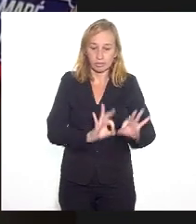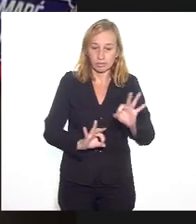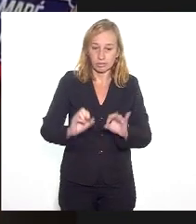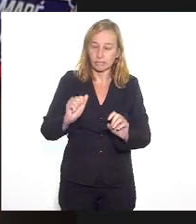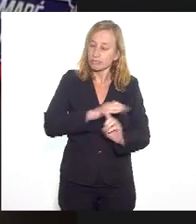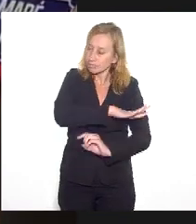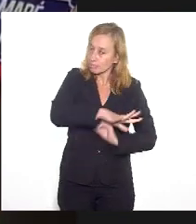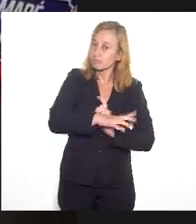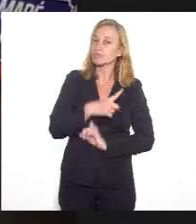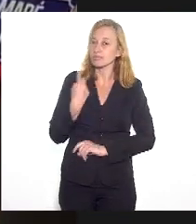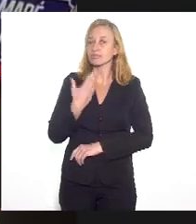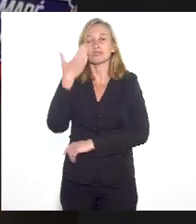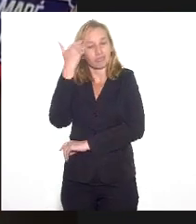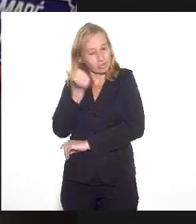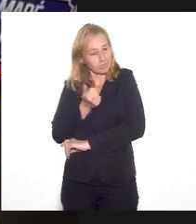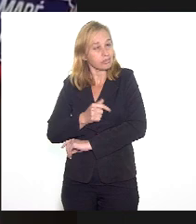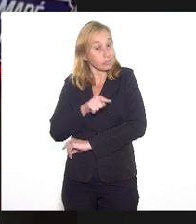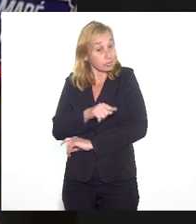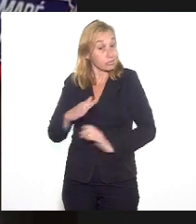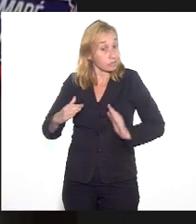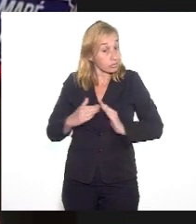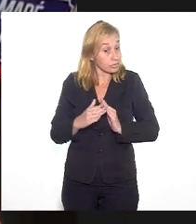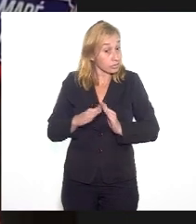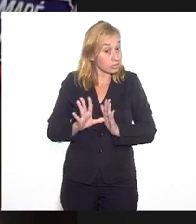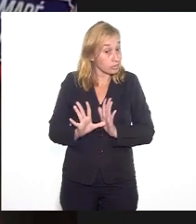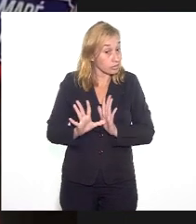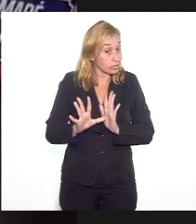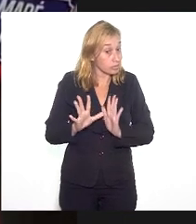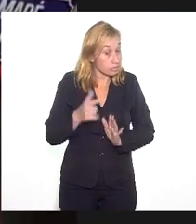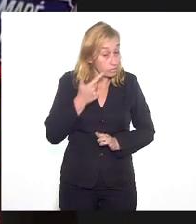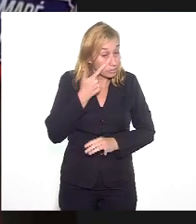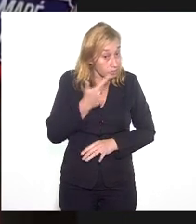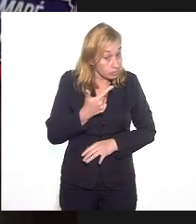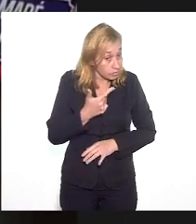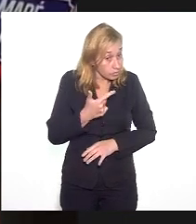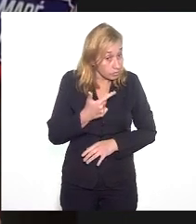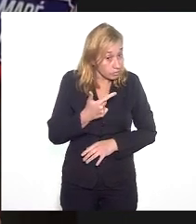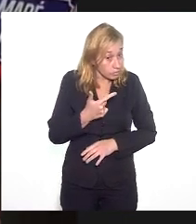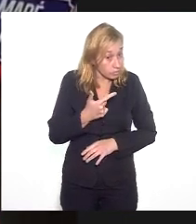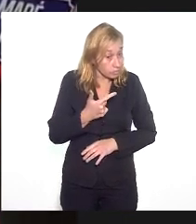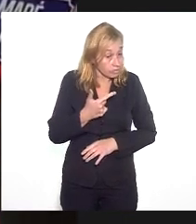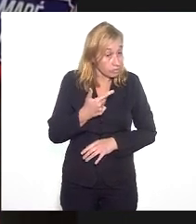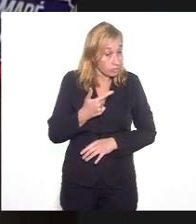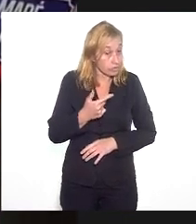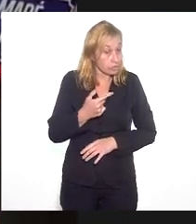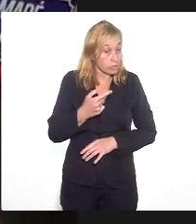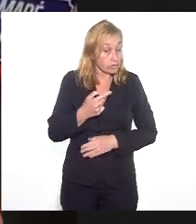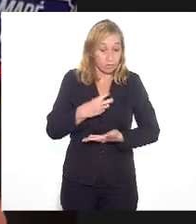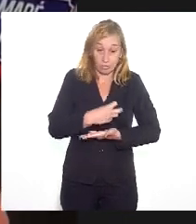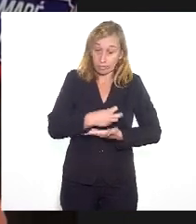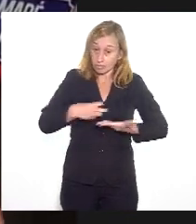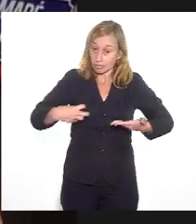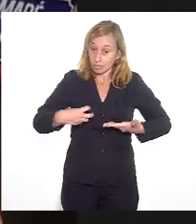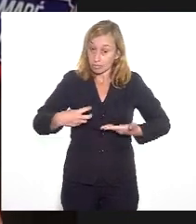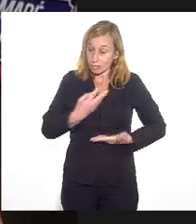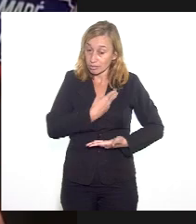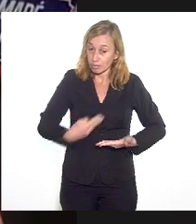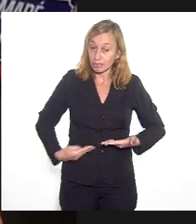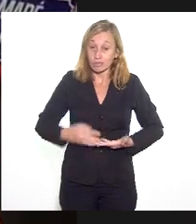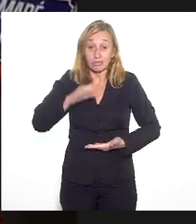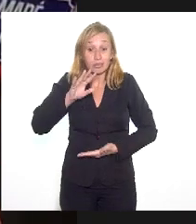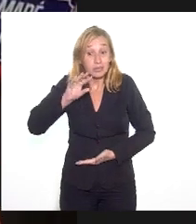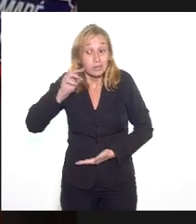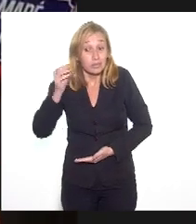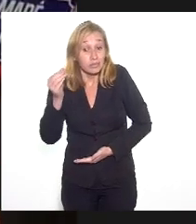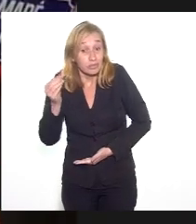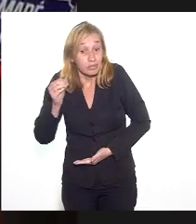gente sabe, essa casa acabou de caçar um mandato de um governador que aproveitou dos contratos